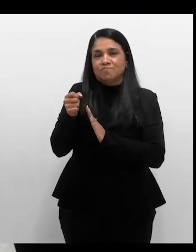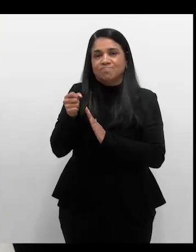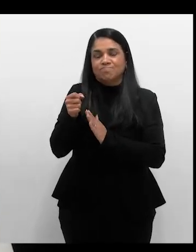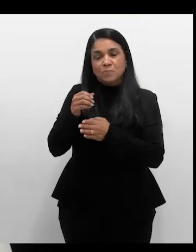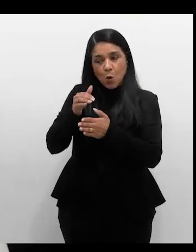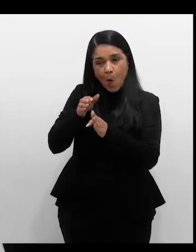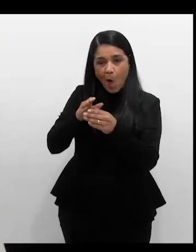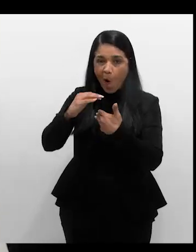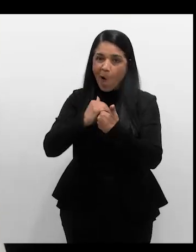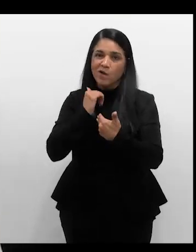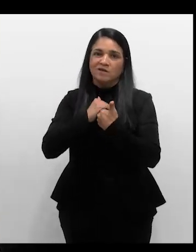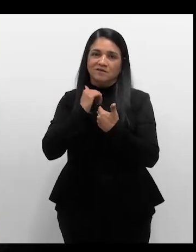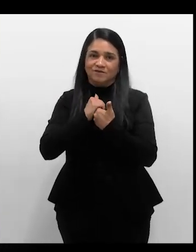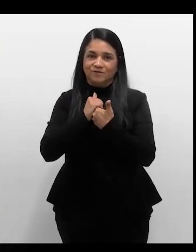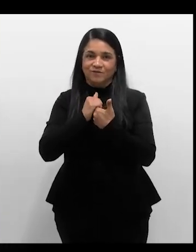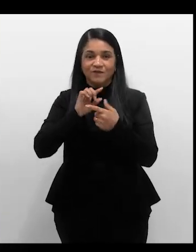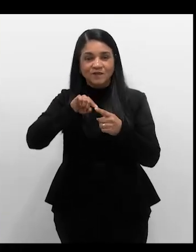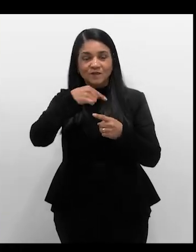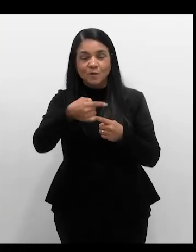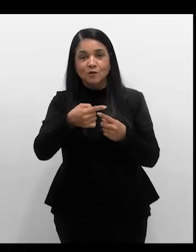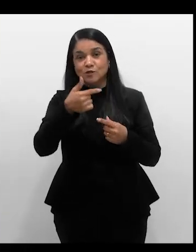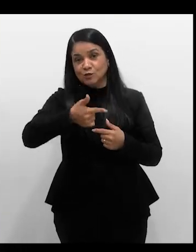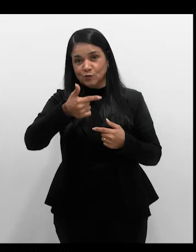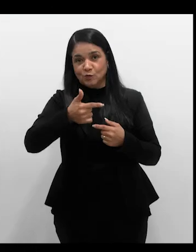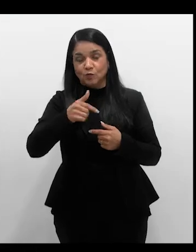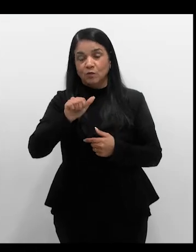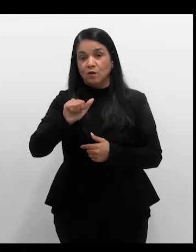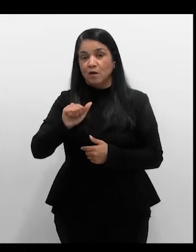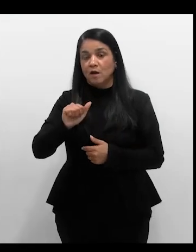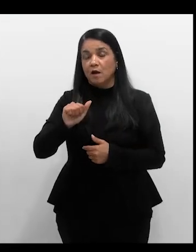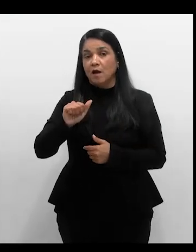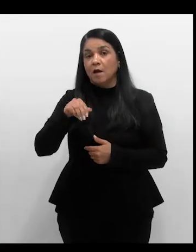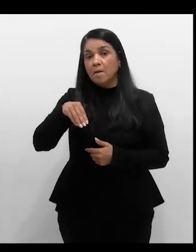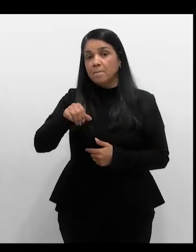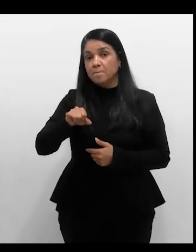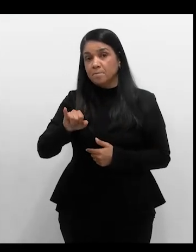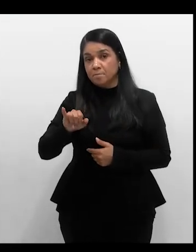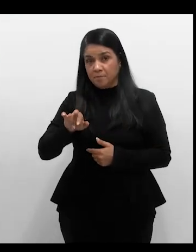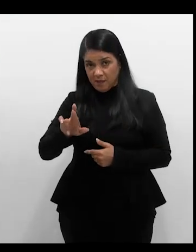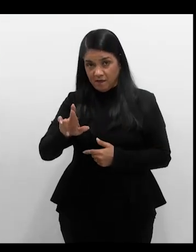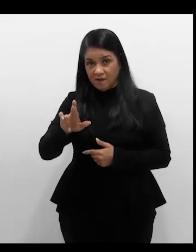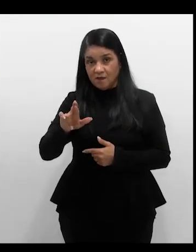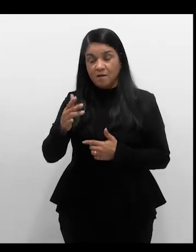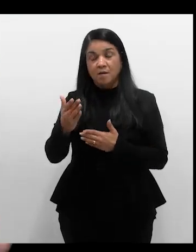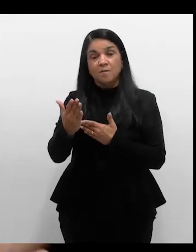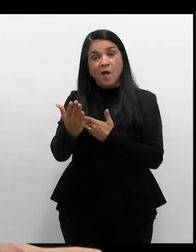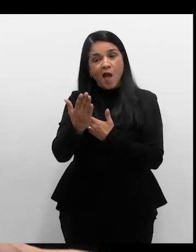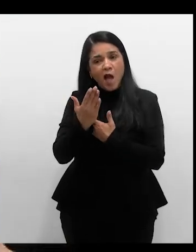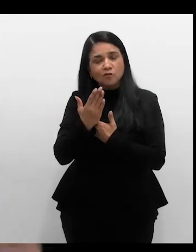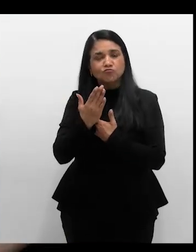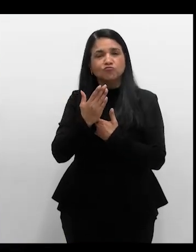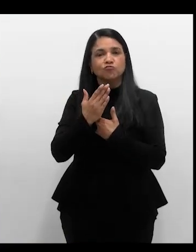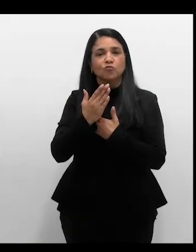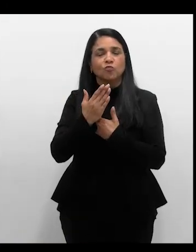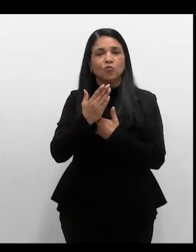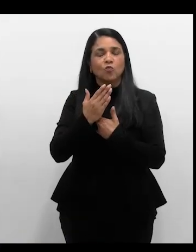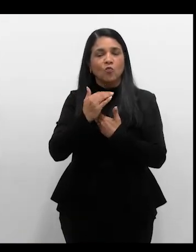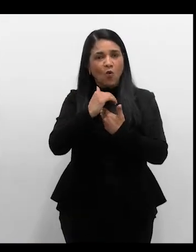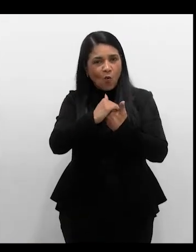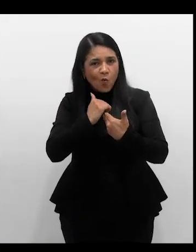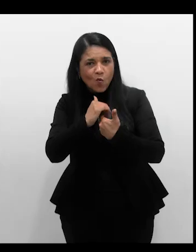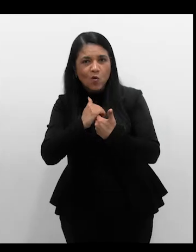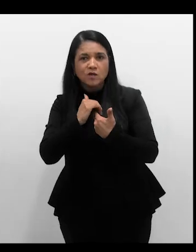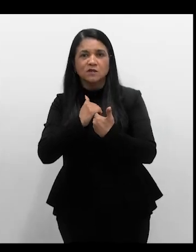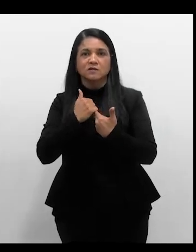colocou norte. E logo depois o Amir, né? São os dois grandes que foram os que me nortearam na carreira, colocaram